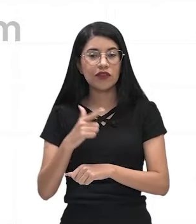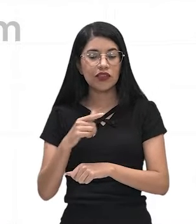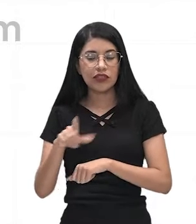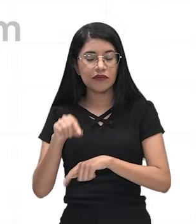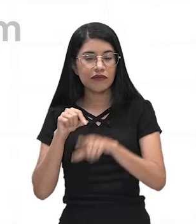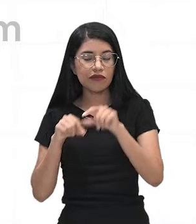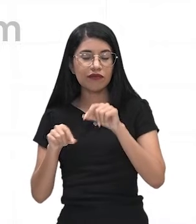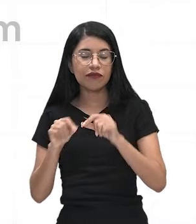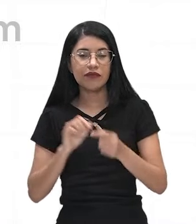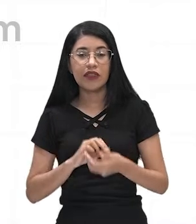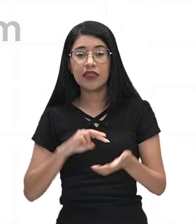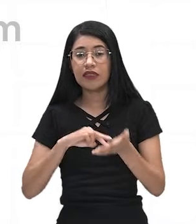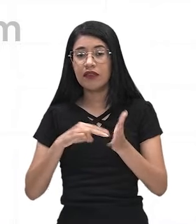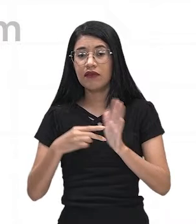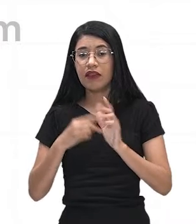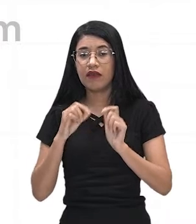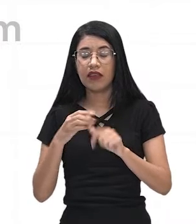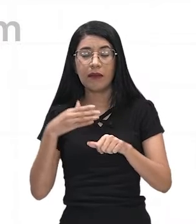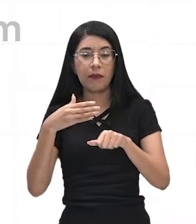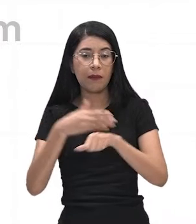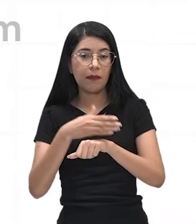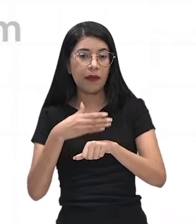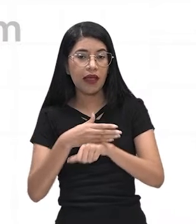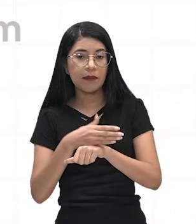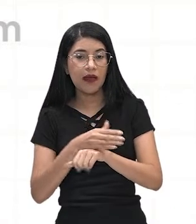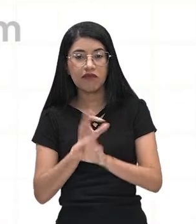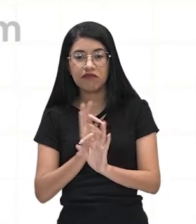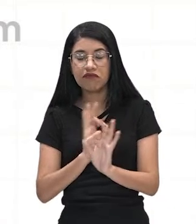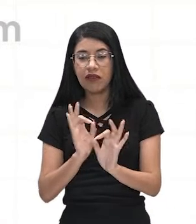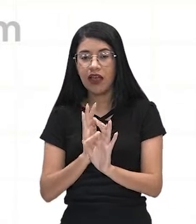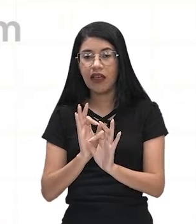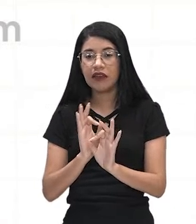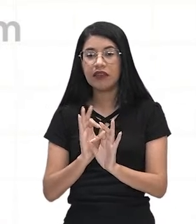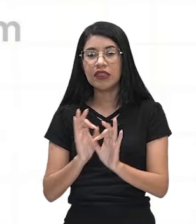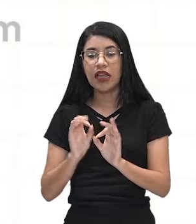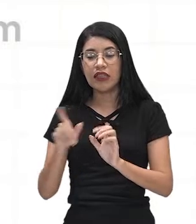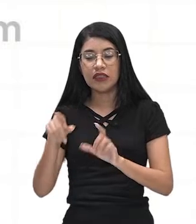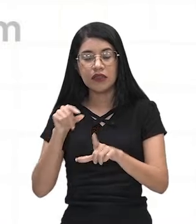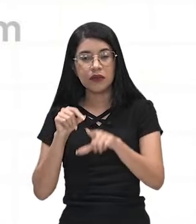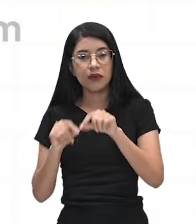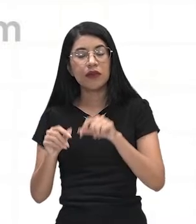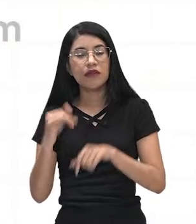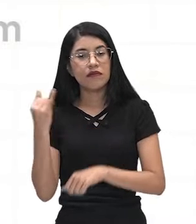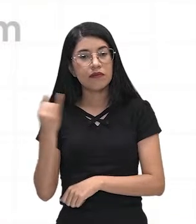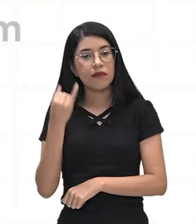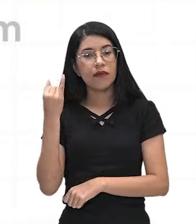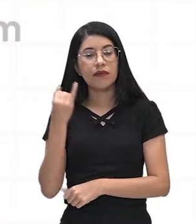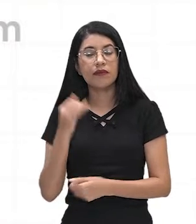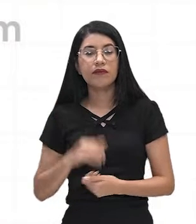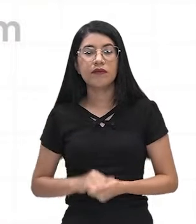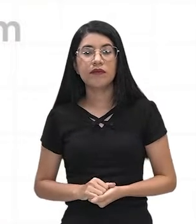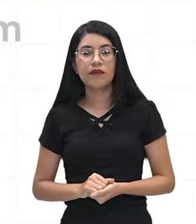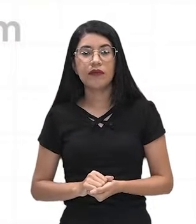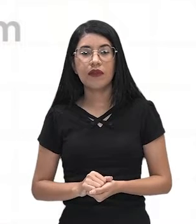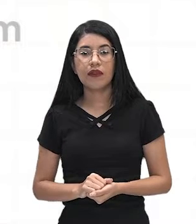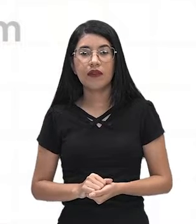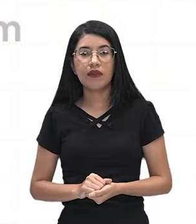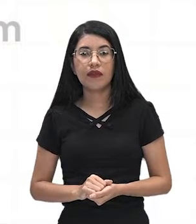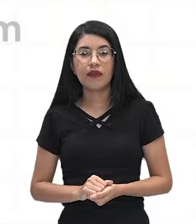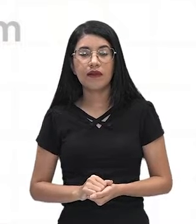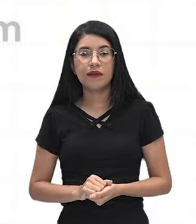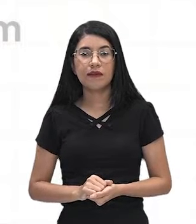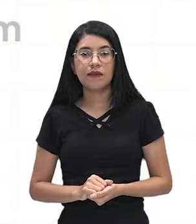que elas não participavam das decisões importantes na cidade. Isso estava